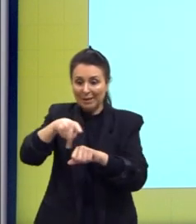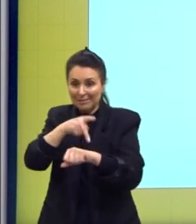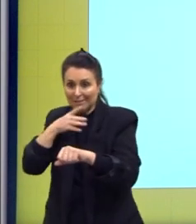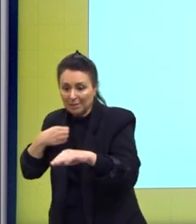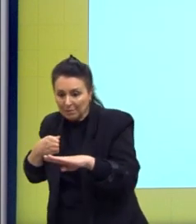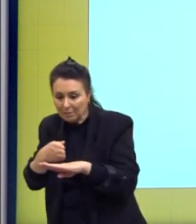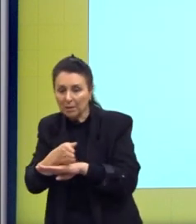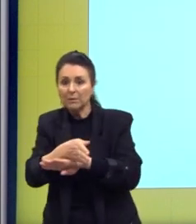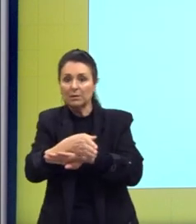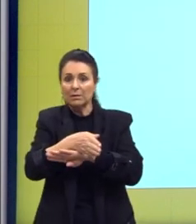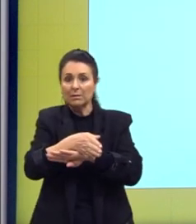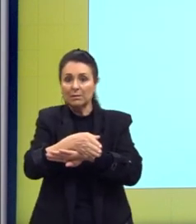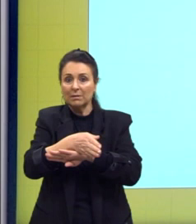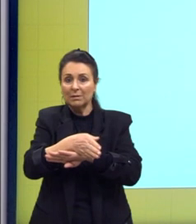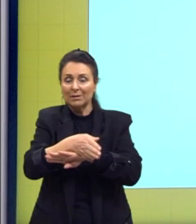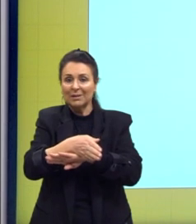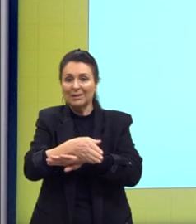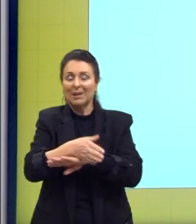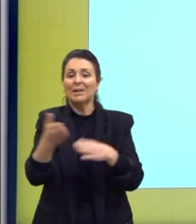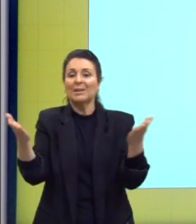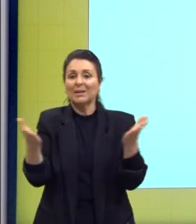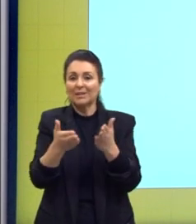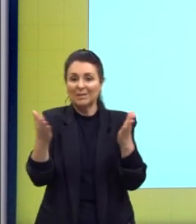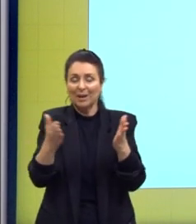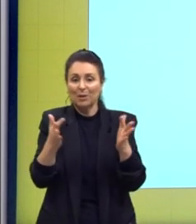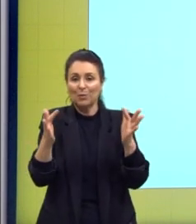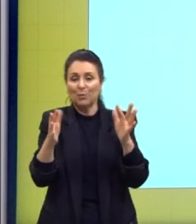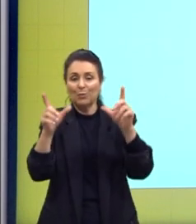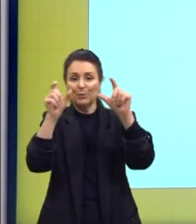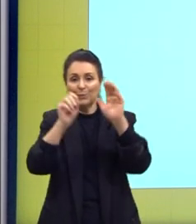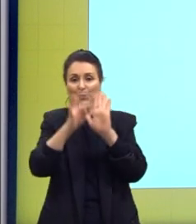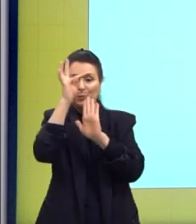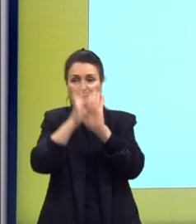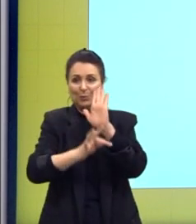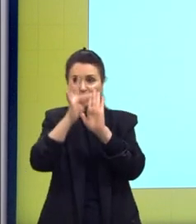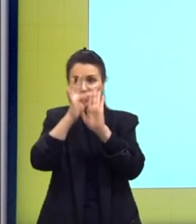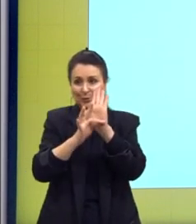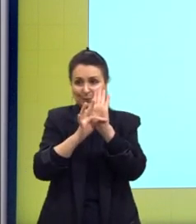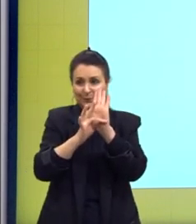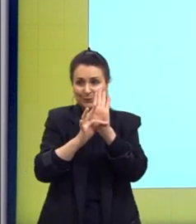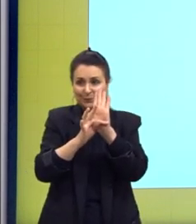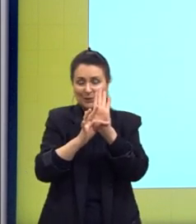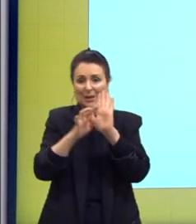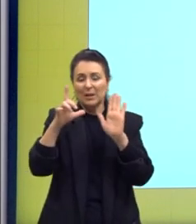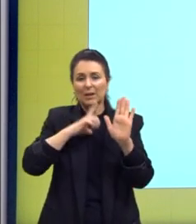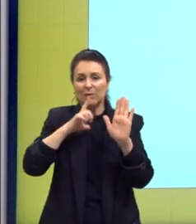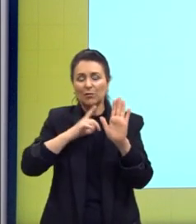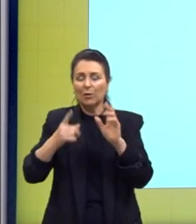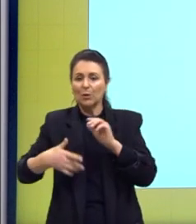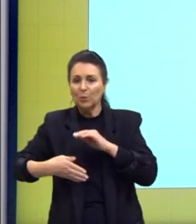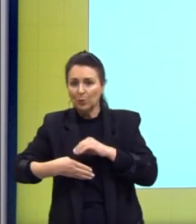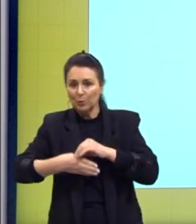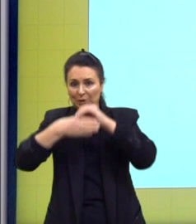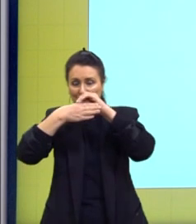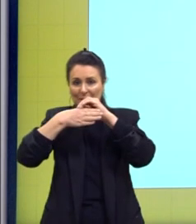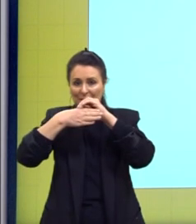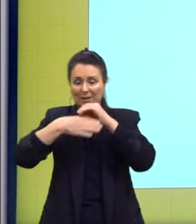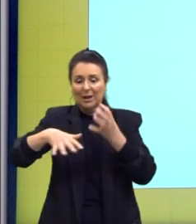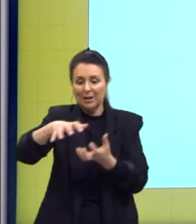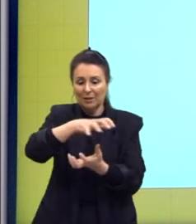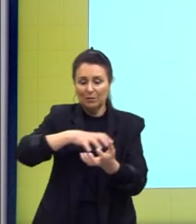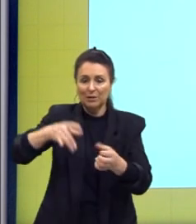invadiram e aqui eu trago um trecho do to some louverturi que foi um dos líderes da revolução haitiana